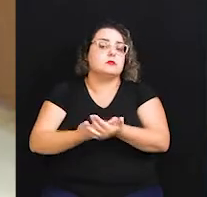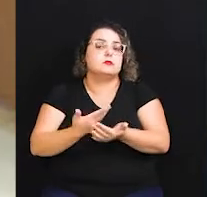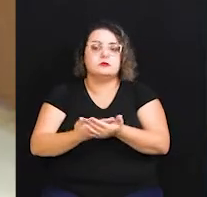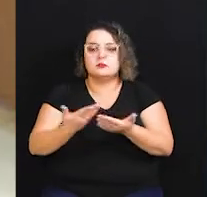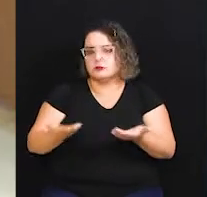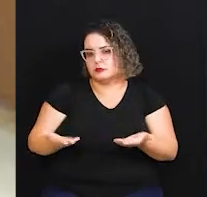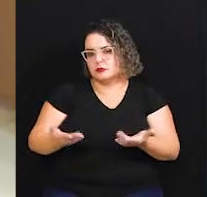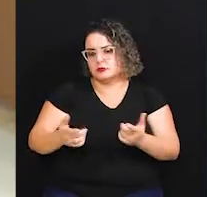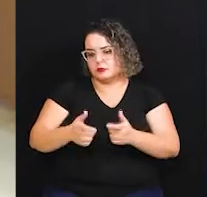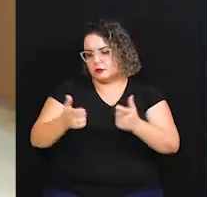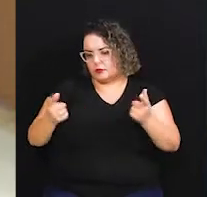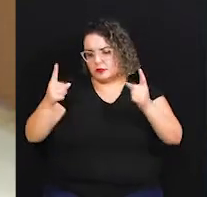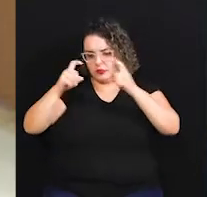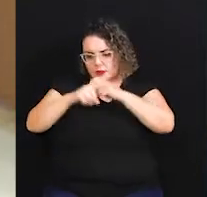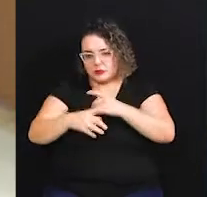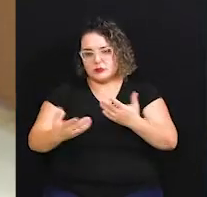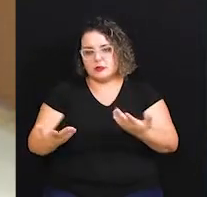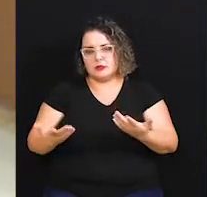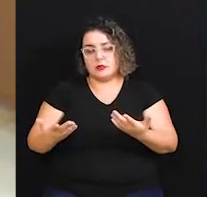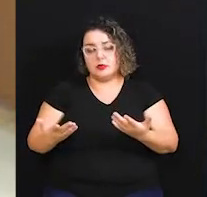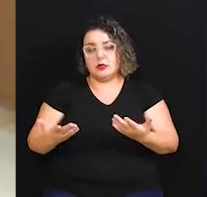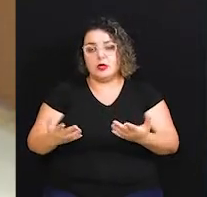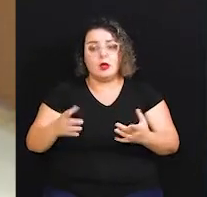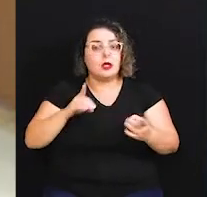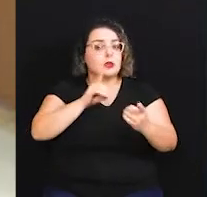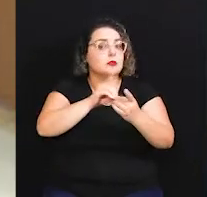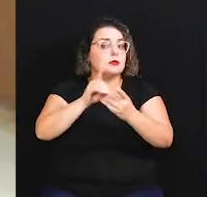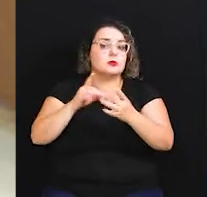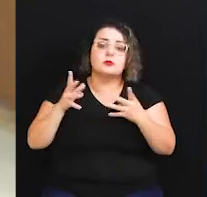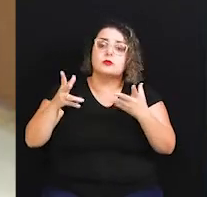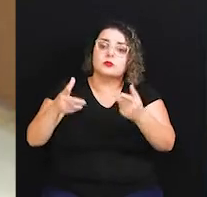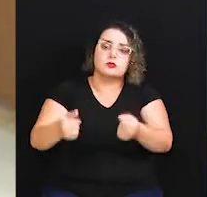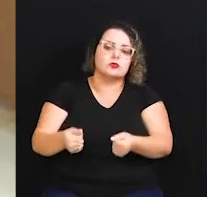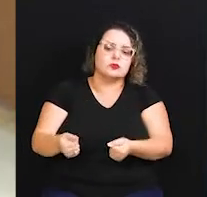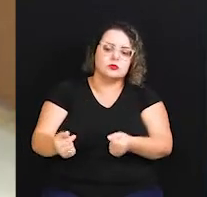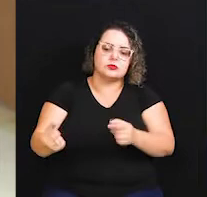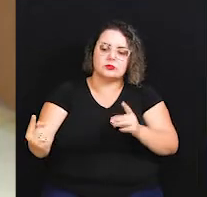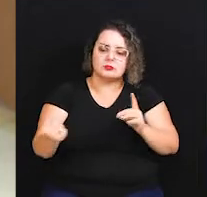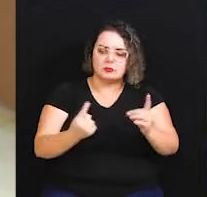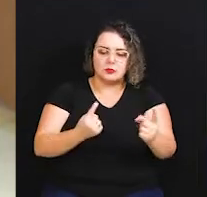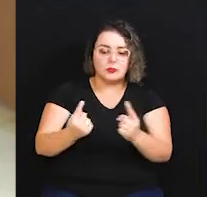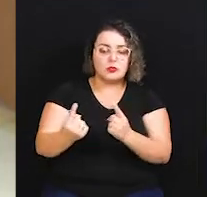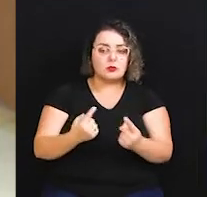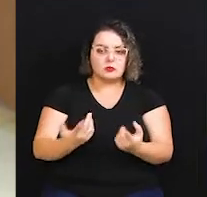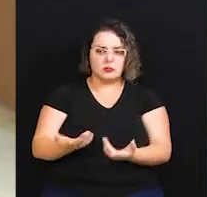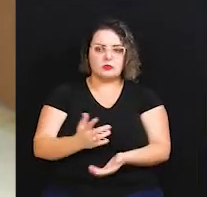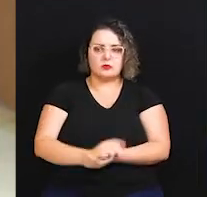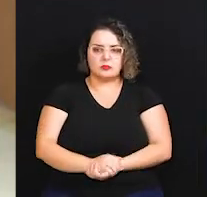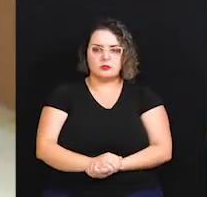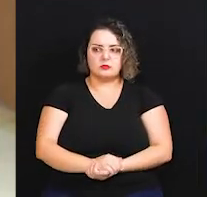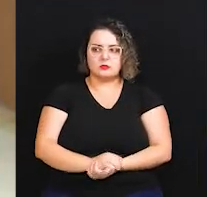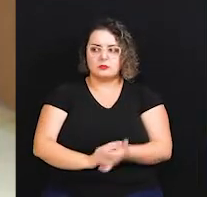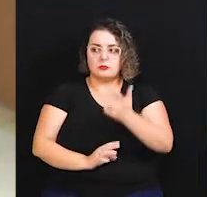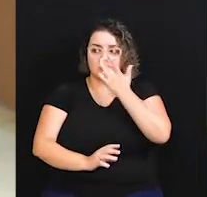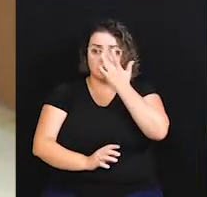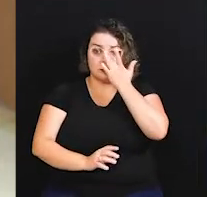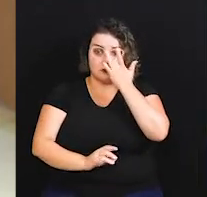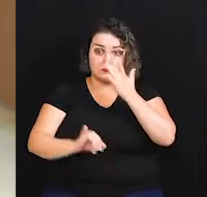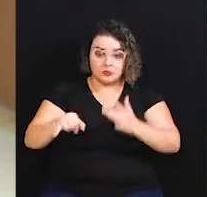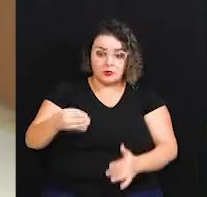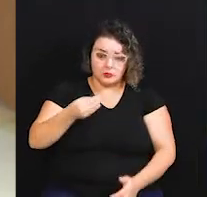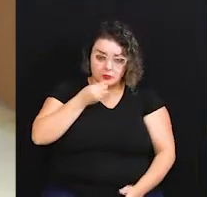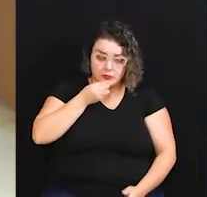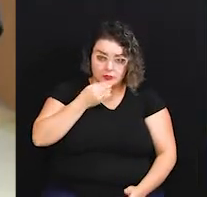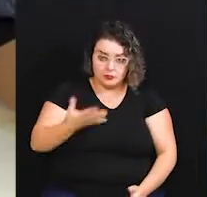O nosso maior desafio é esse, atender a todos que procuram e por uma oportunidade,